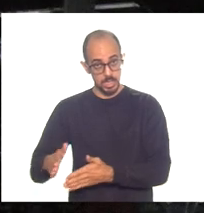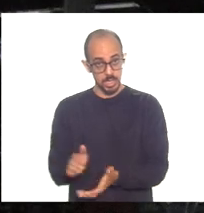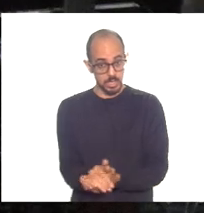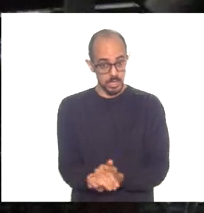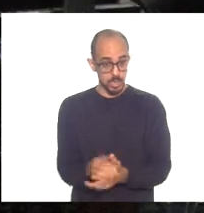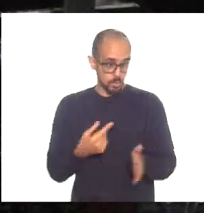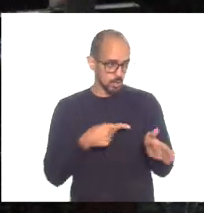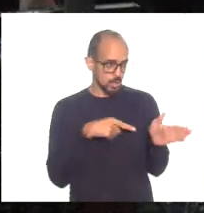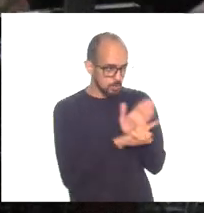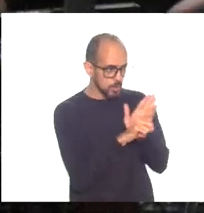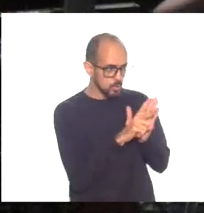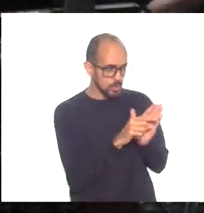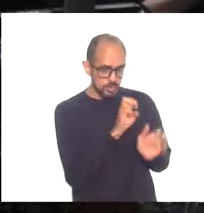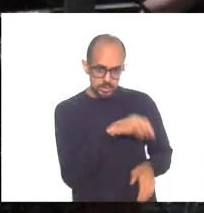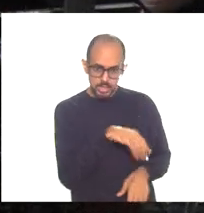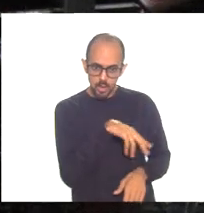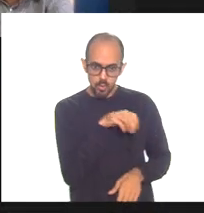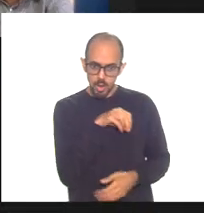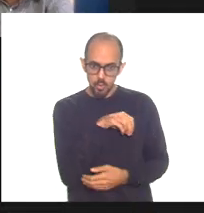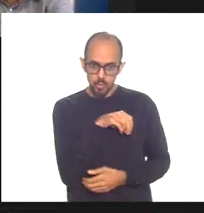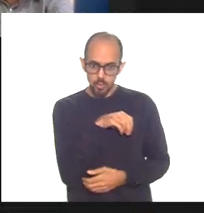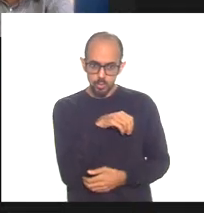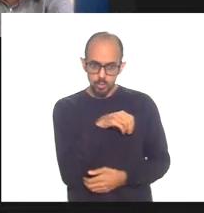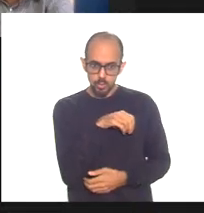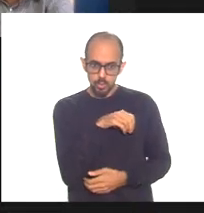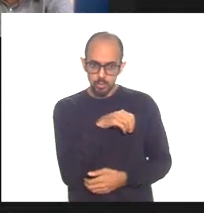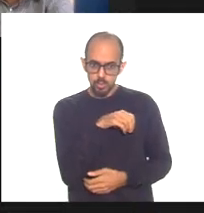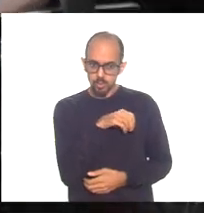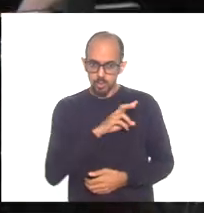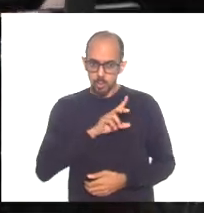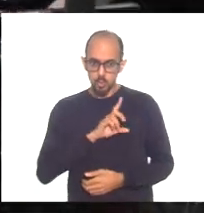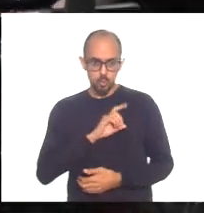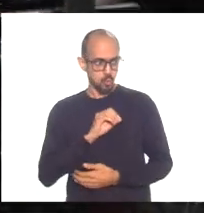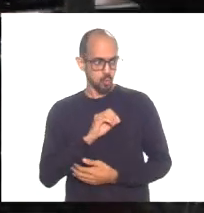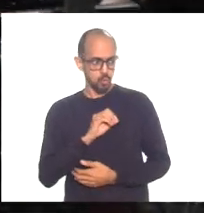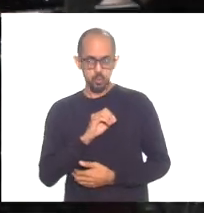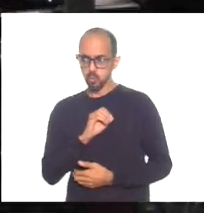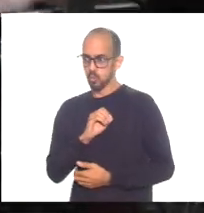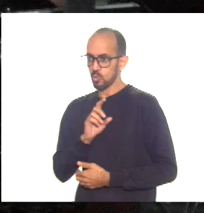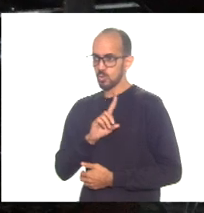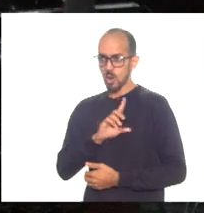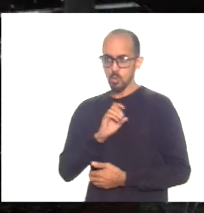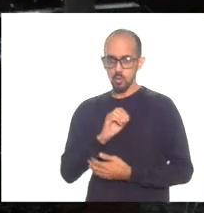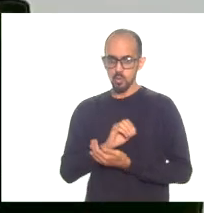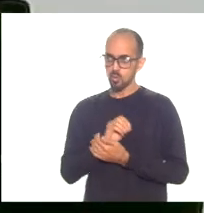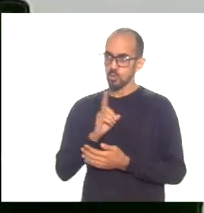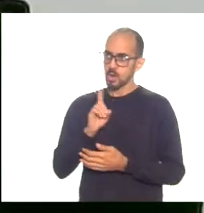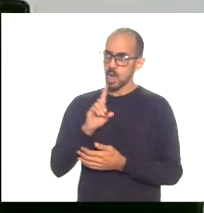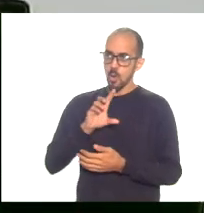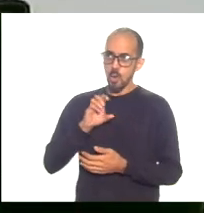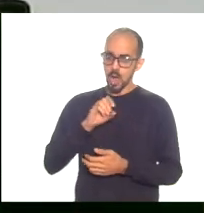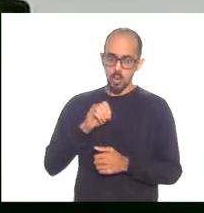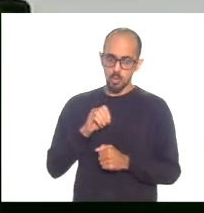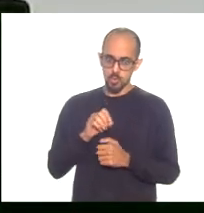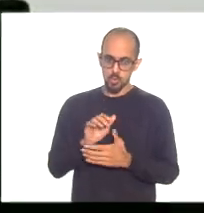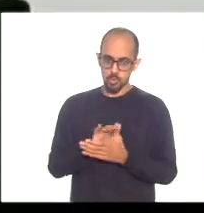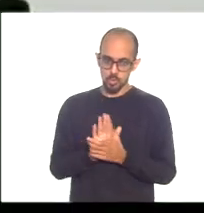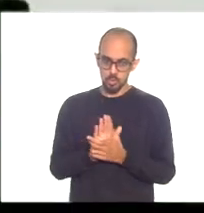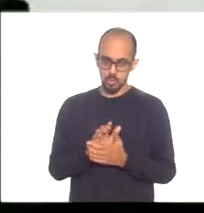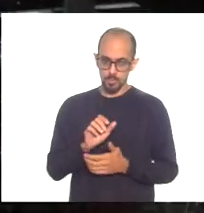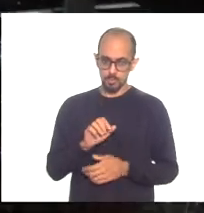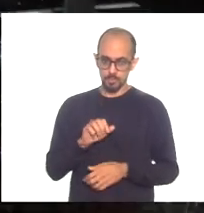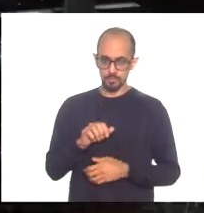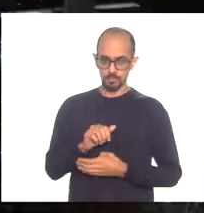eu quero... Não, ele não ameaçou nenhum parlamentar. Ah, não? Não ameaçou? Não, senhor presidente, eu não estou... Ele não